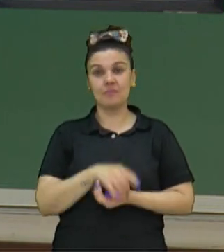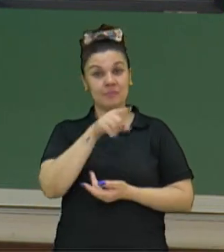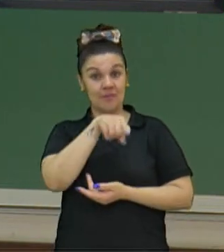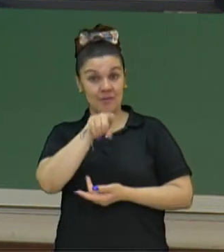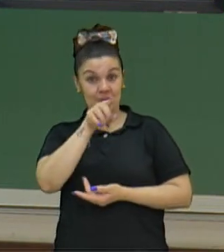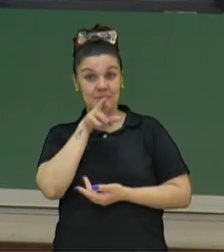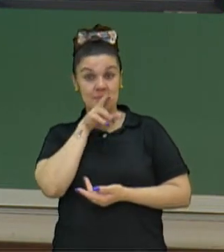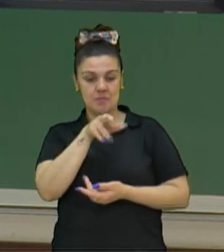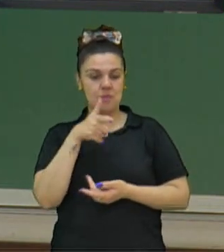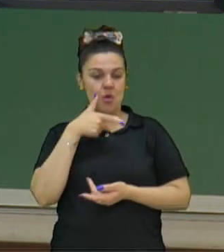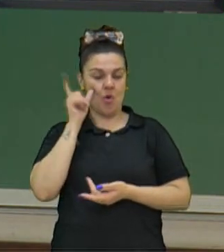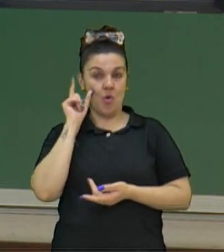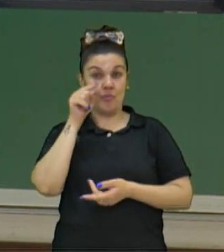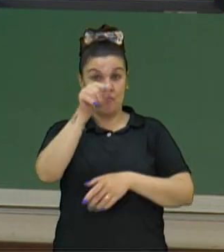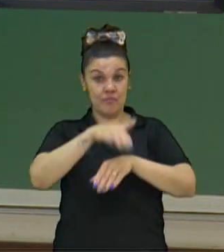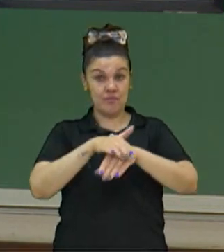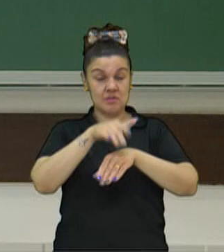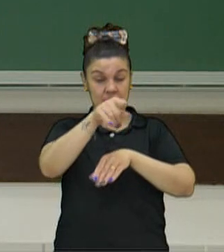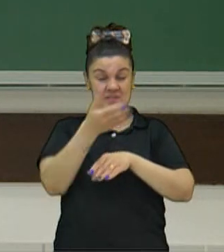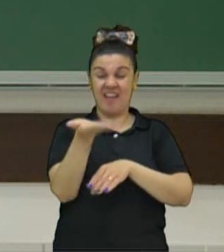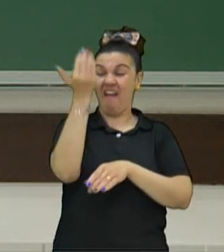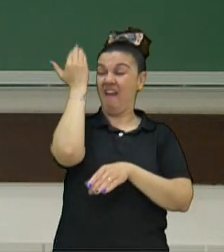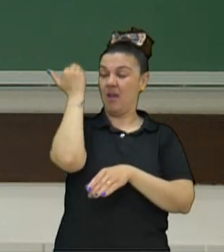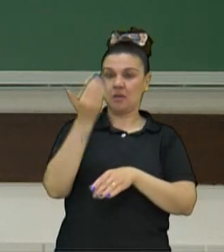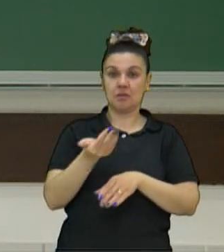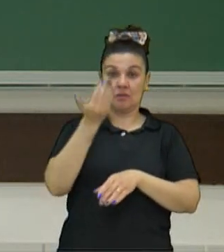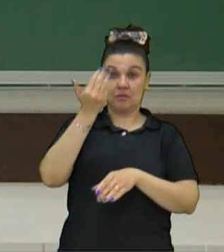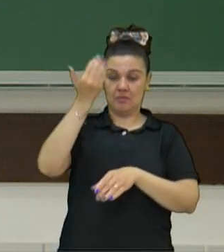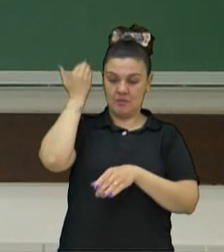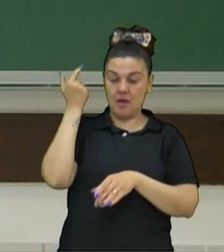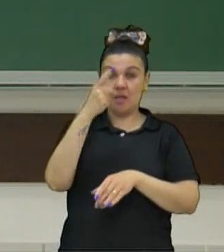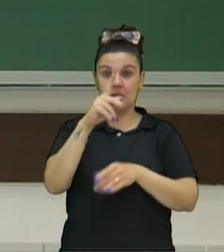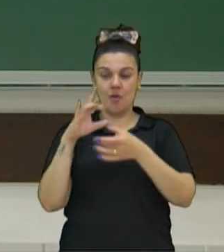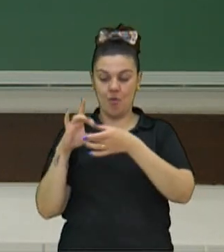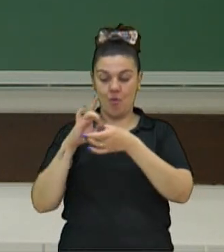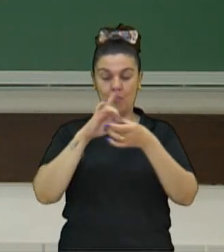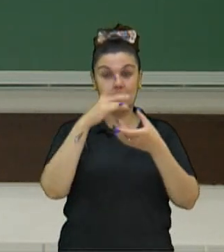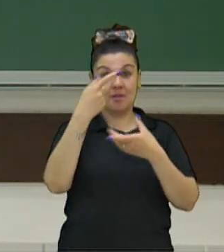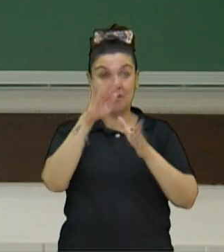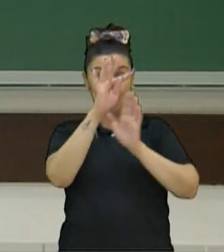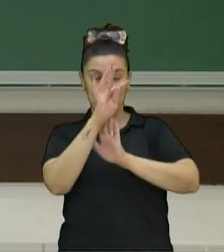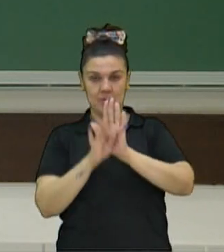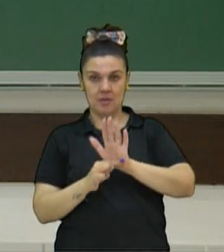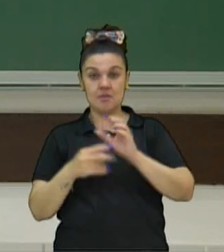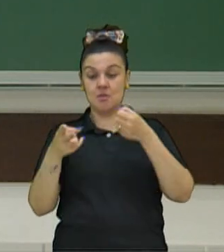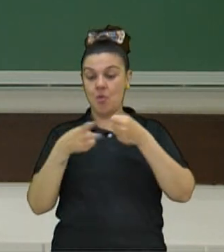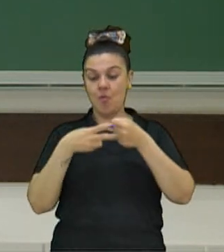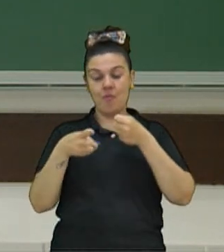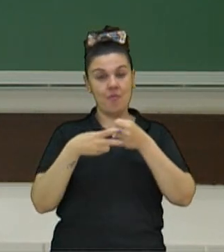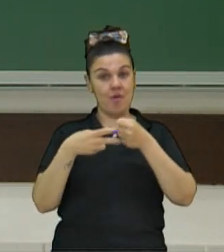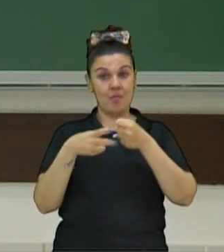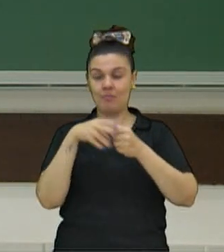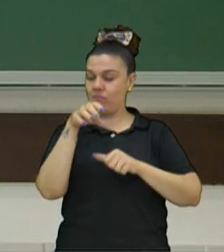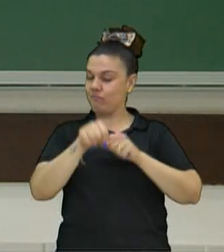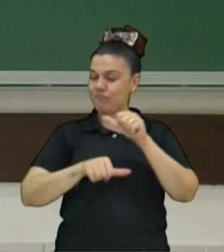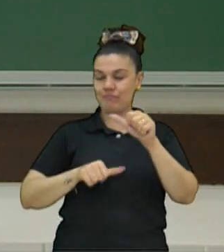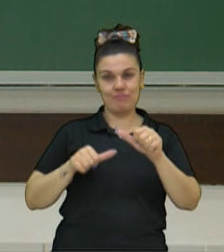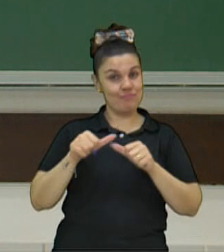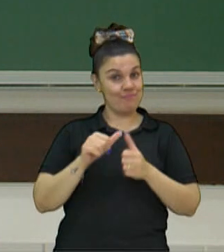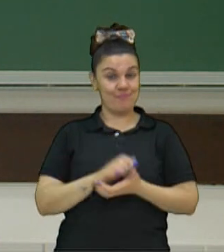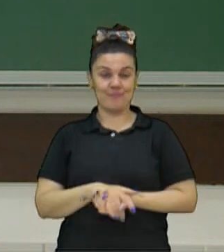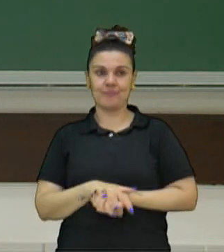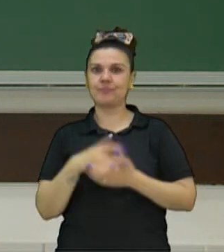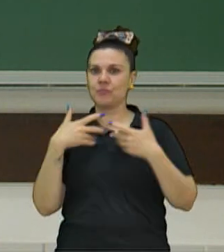vai me dizer se foi ontem, anteontem, antigamente. É o contexto, é o seu texto. O verbo, ele não vai mudar. Então, eu